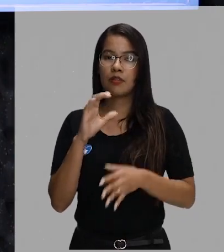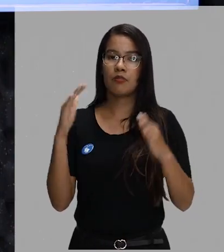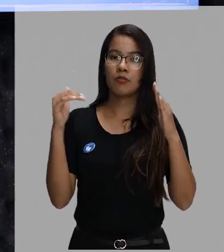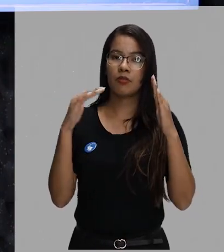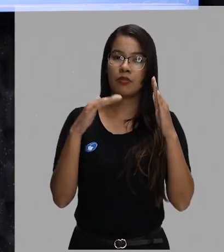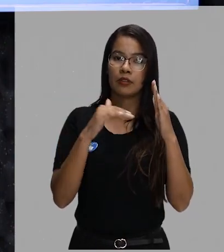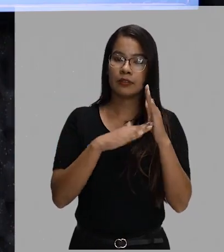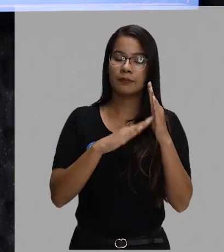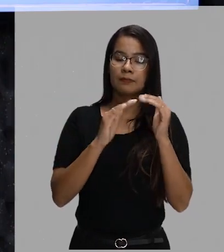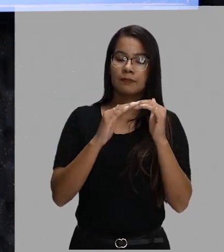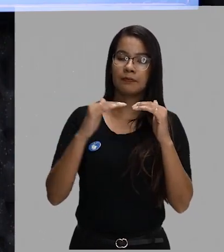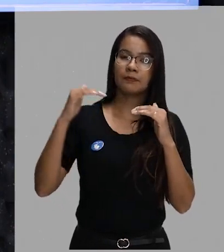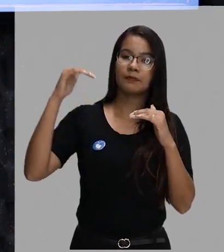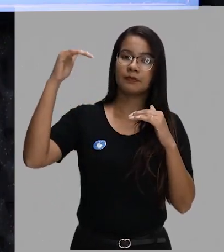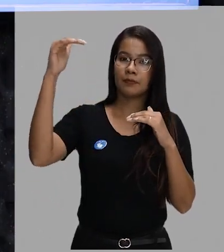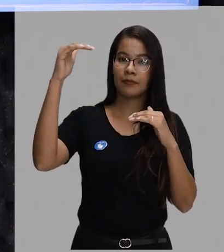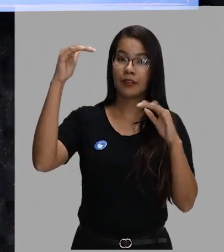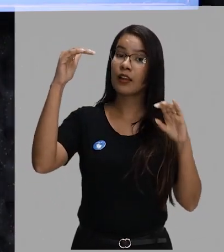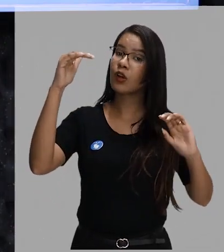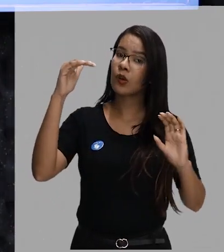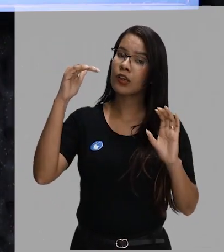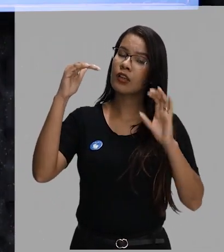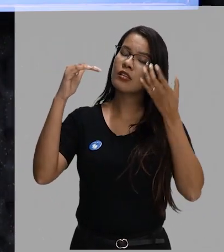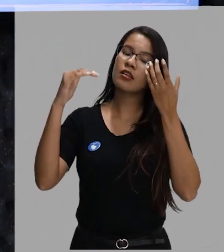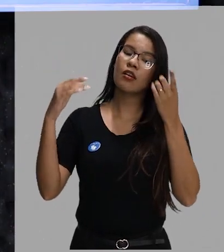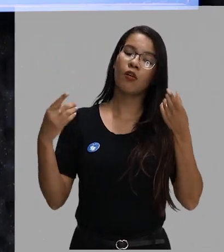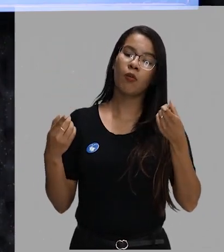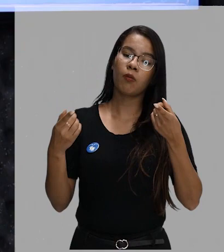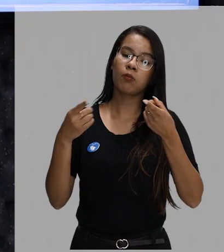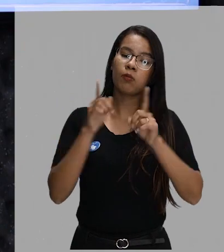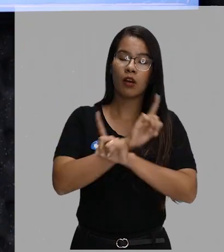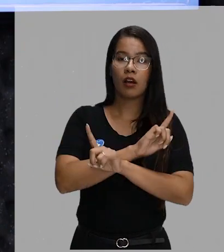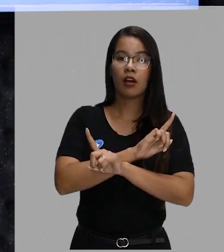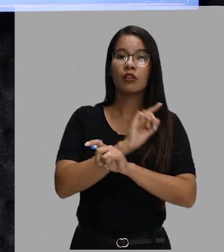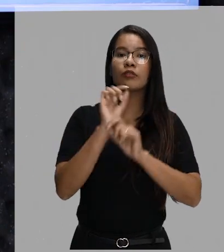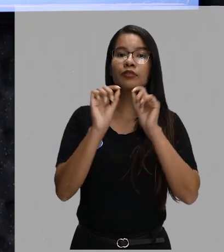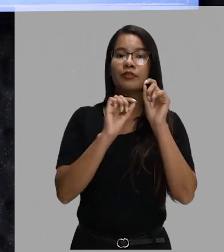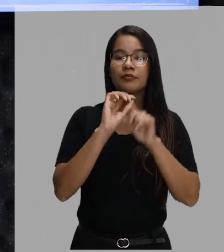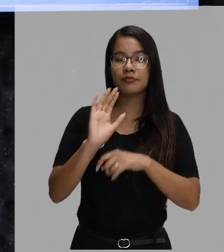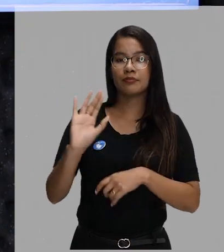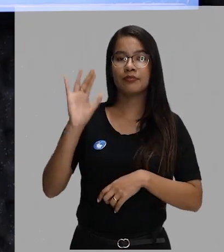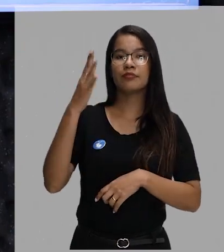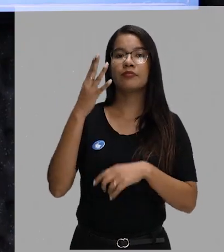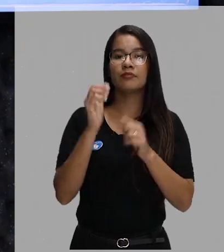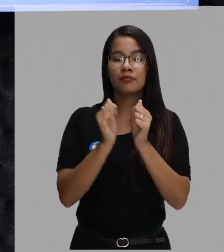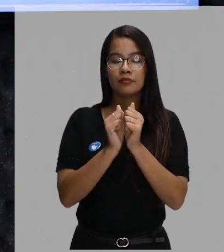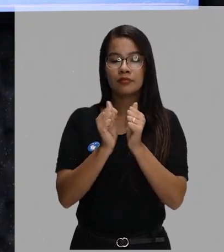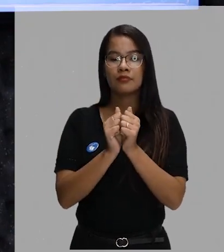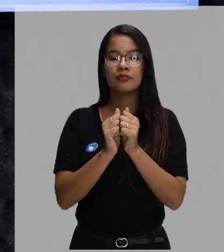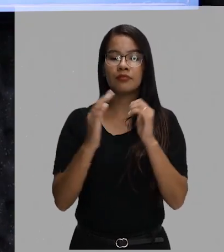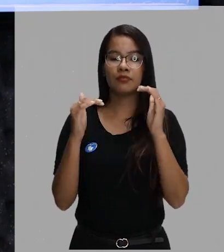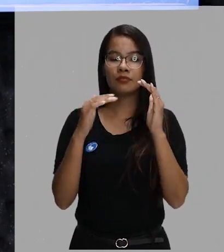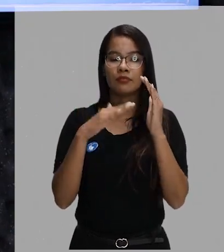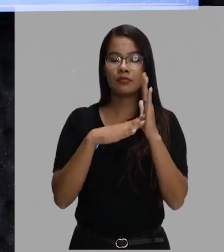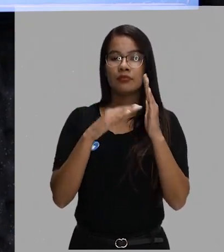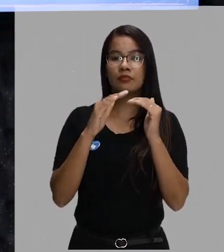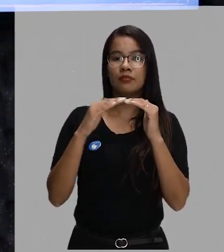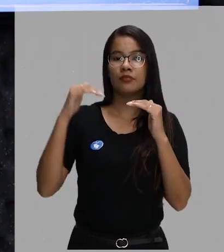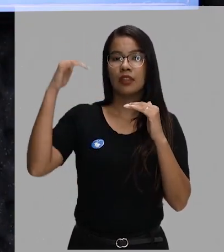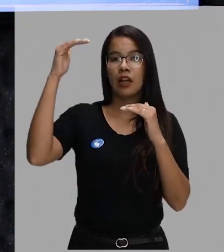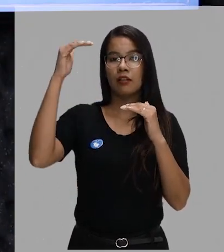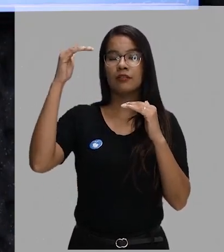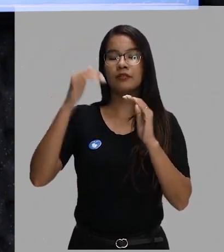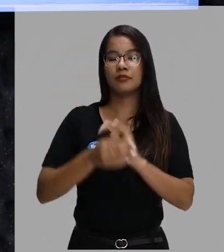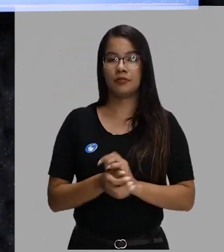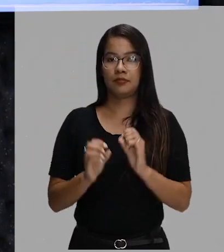função decrescente. Aconteceu o contrário do que aconteceu com a função crescente. Okay? Aumenta o valor de x, o y